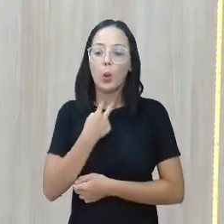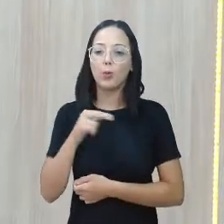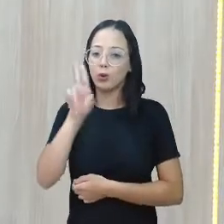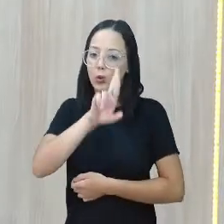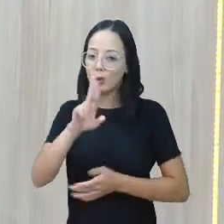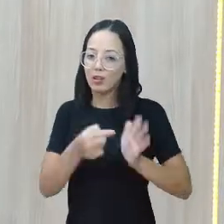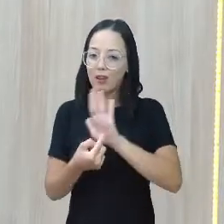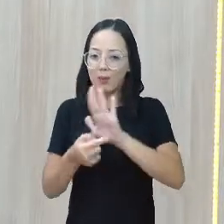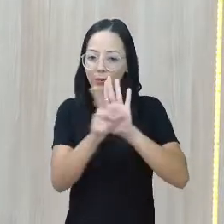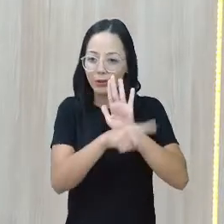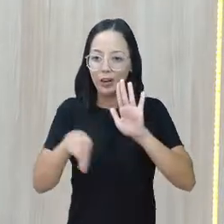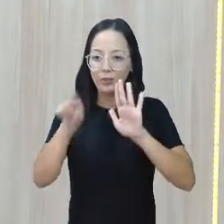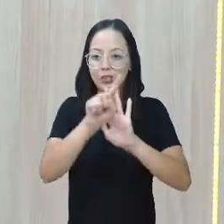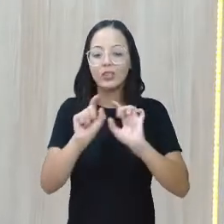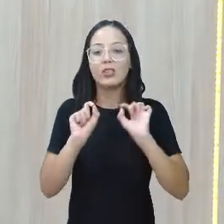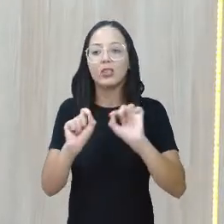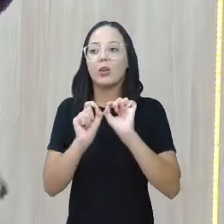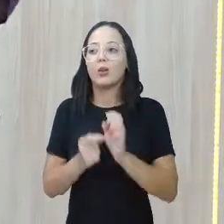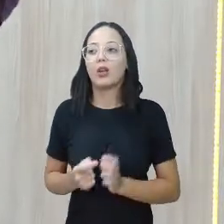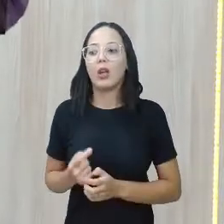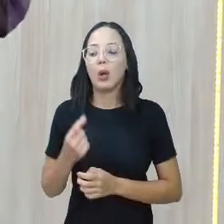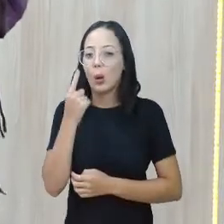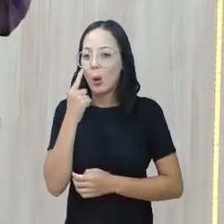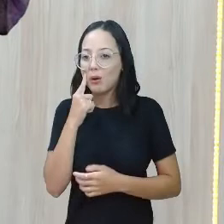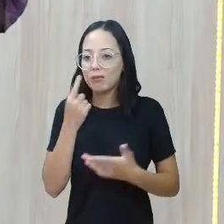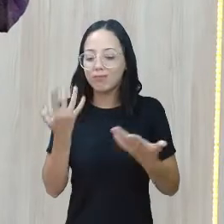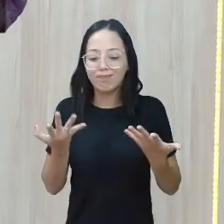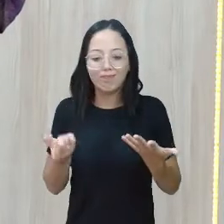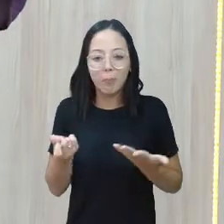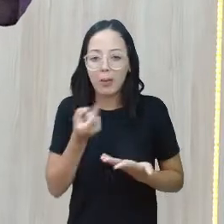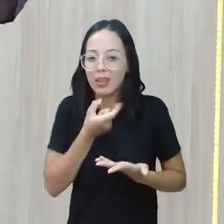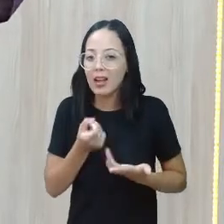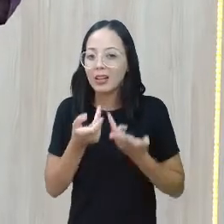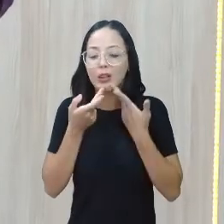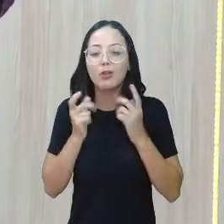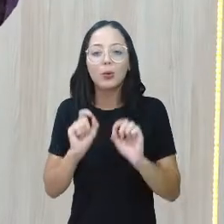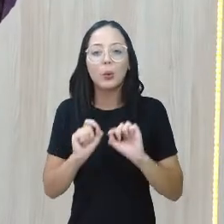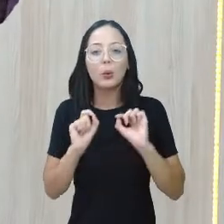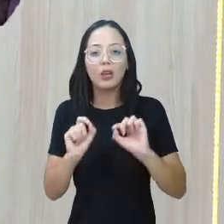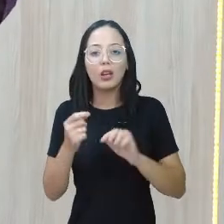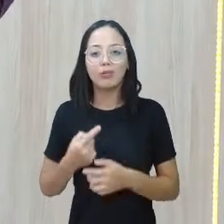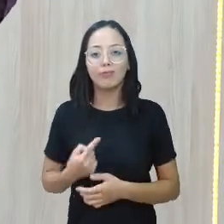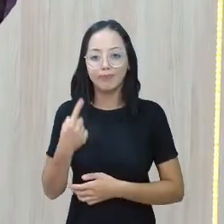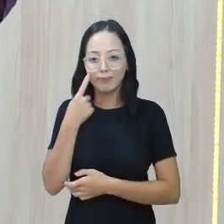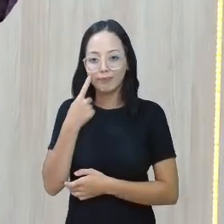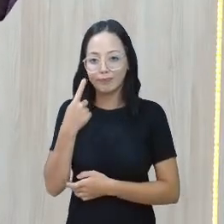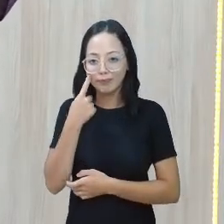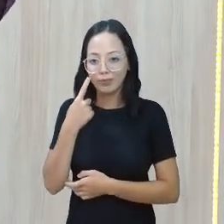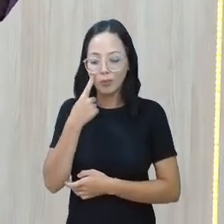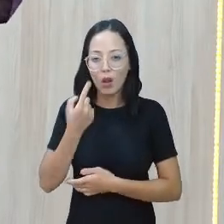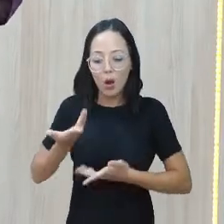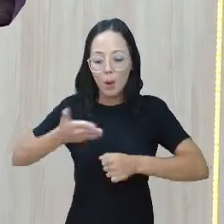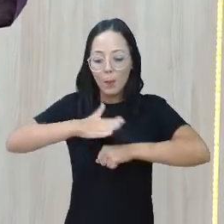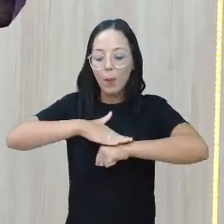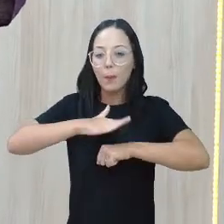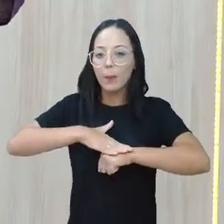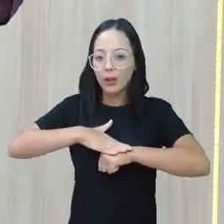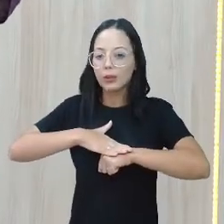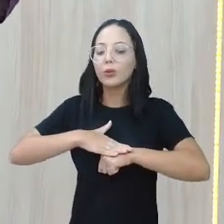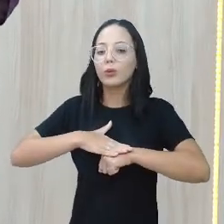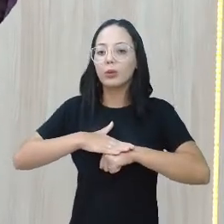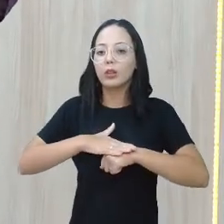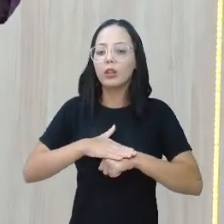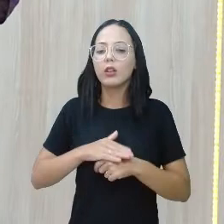mostrar a vocês é extremamente icônica, que foi esse momento